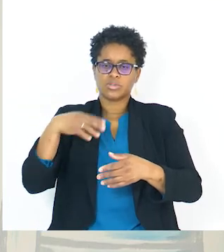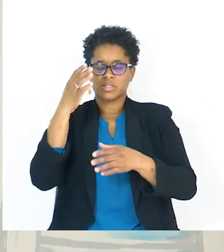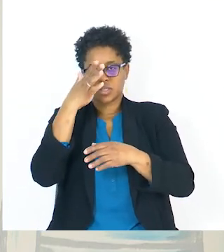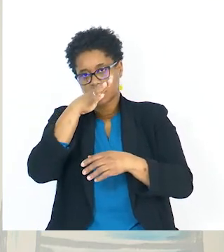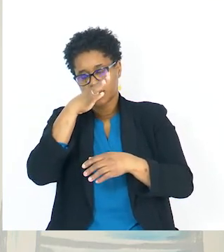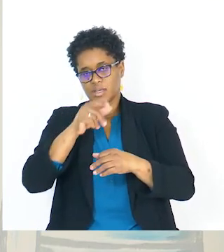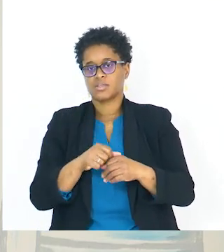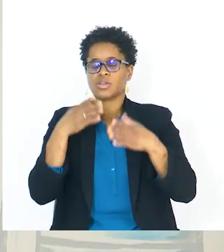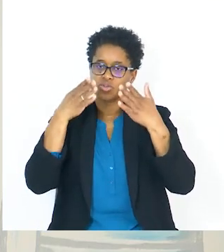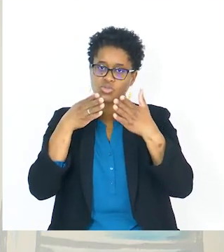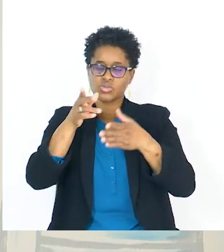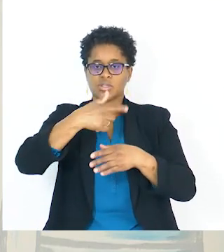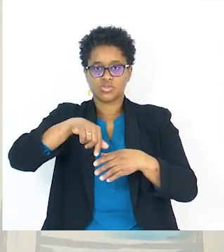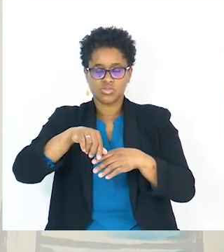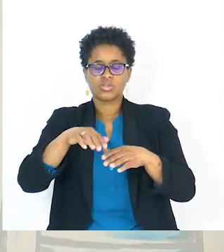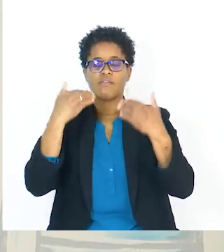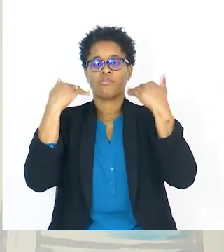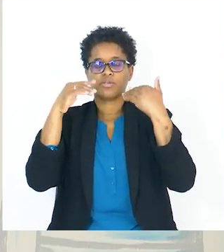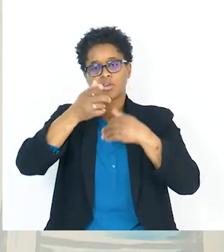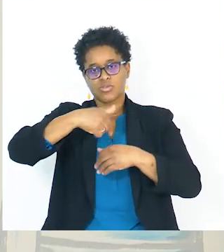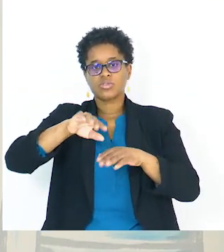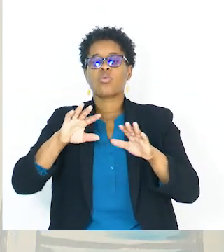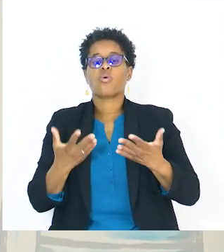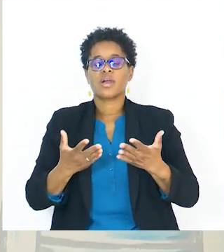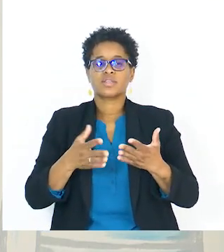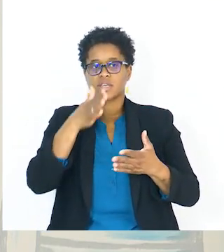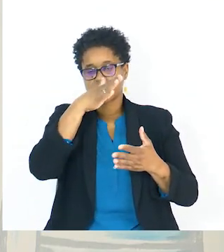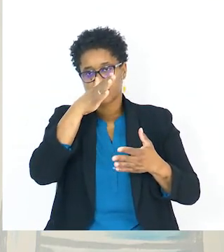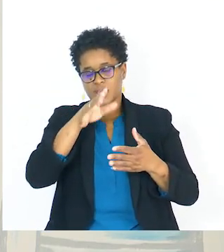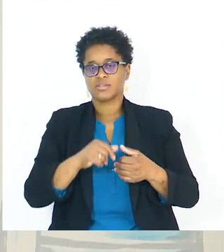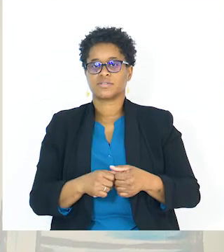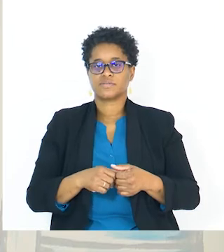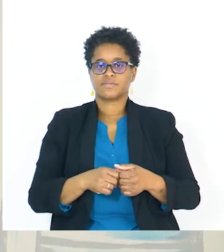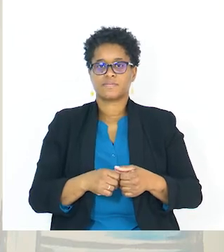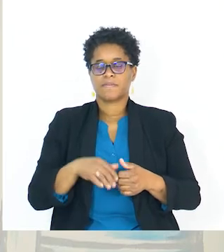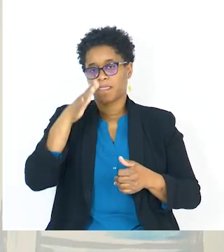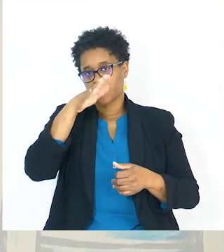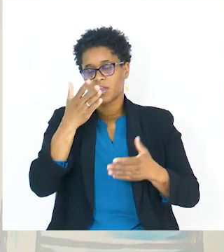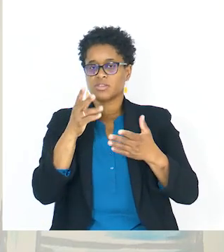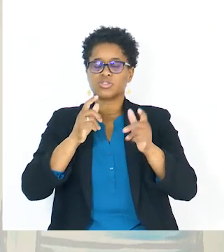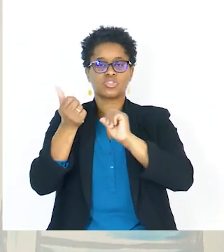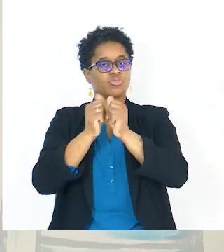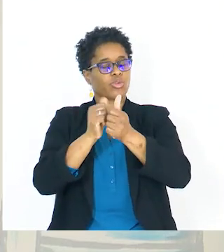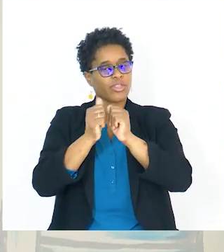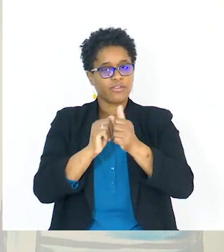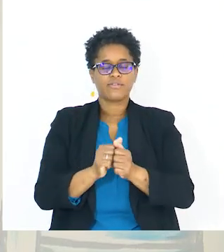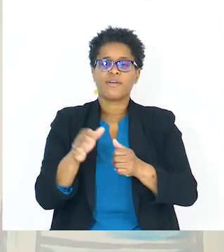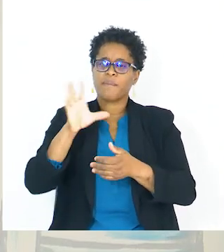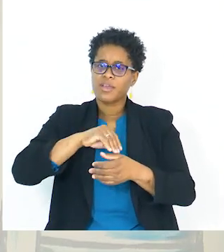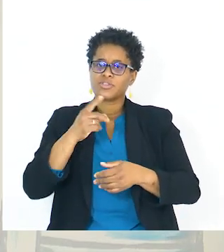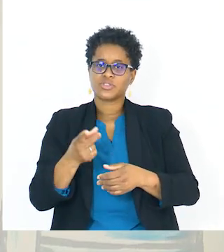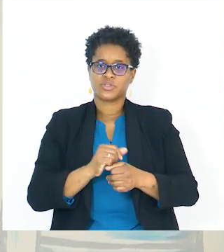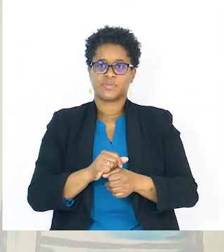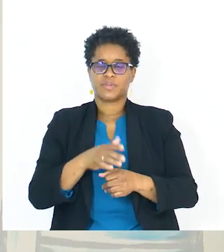outras atividades que nos ajudam na nossa formação. Quais são as atividades? Atividades desportivas,